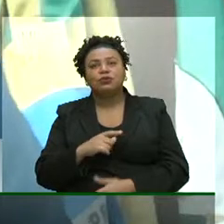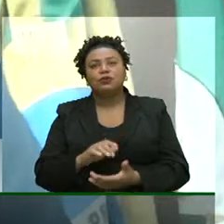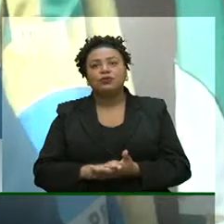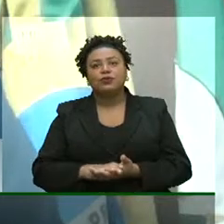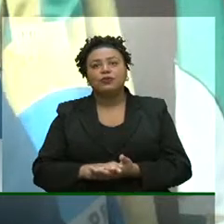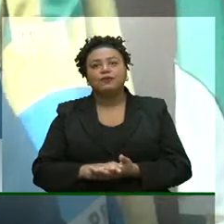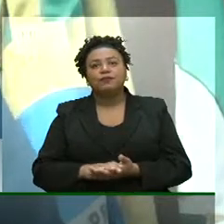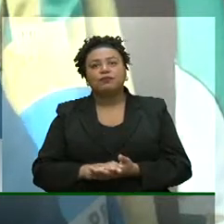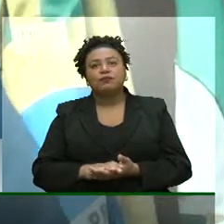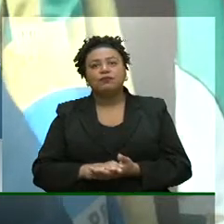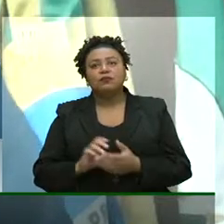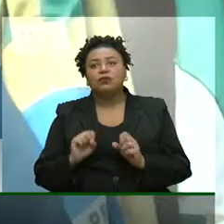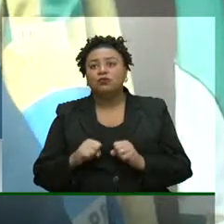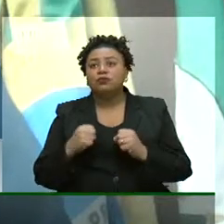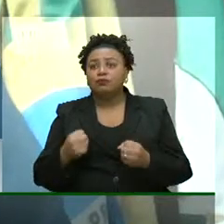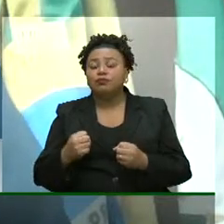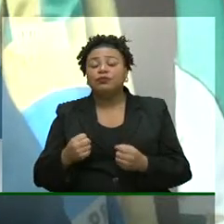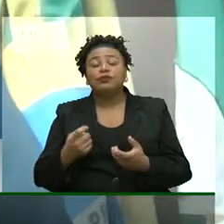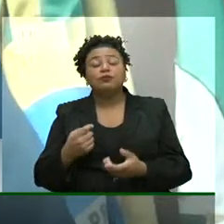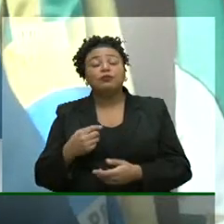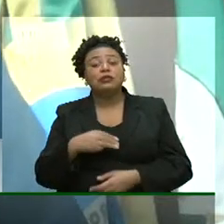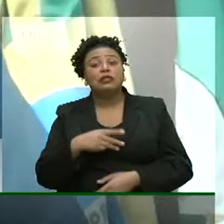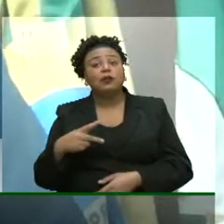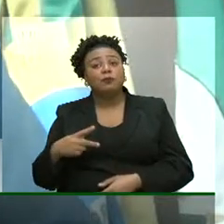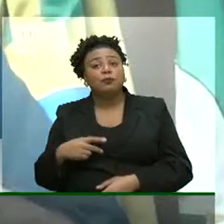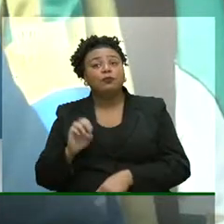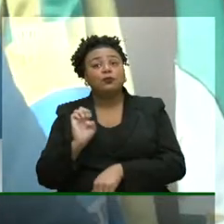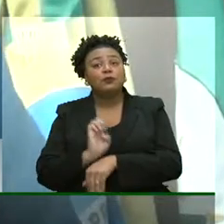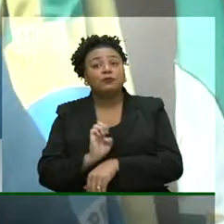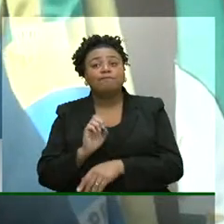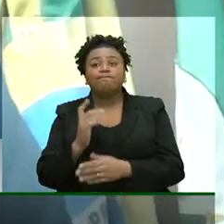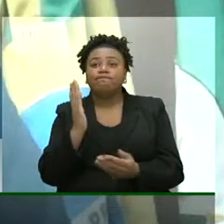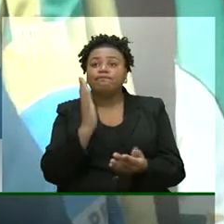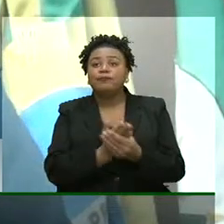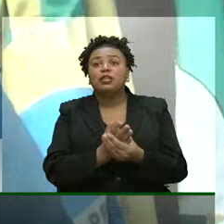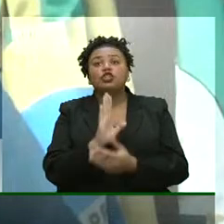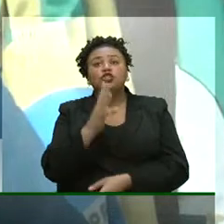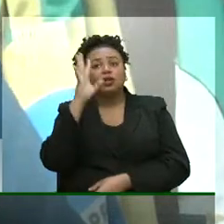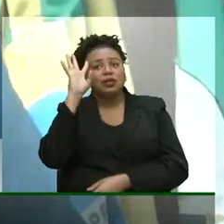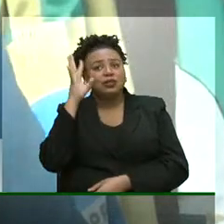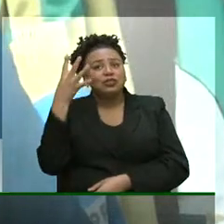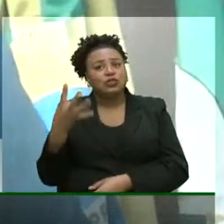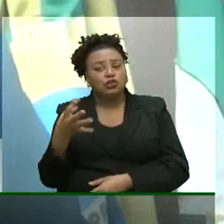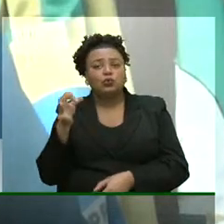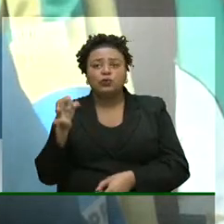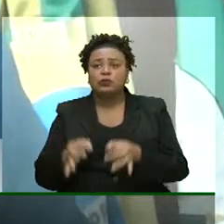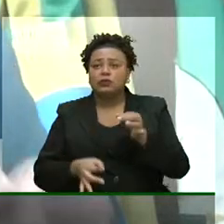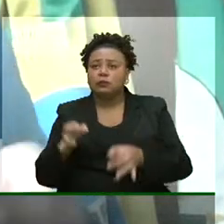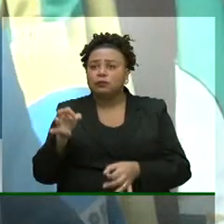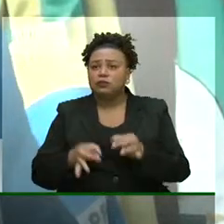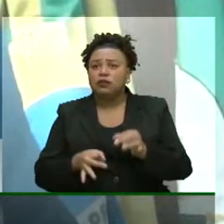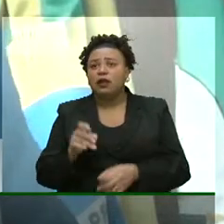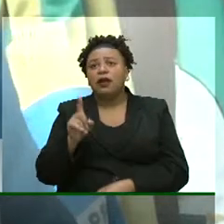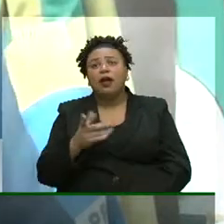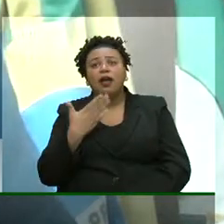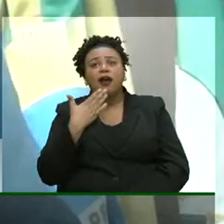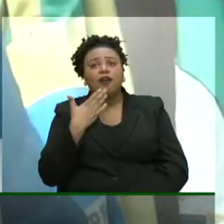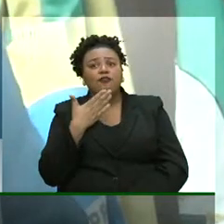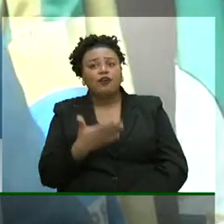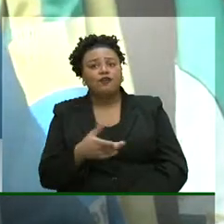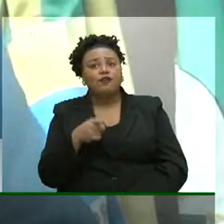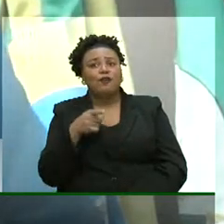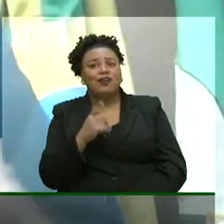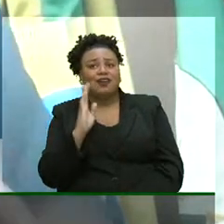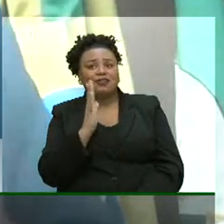um interposto do Ministério Público Estadual que teve decisão do Tribunal de Justiça favorável